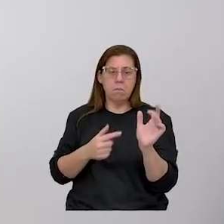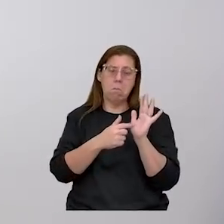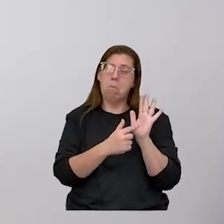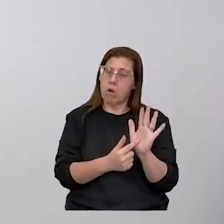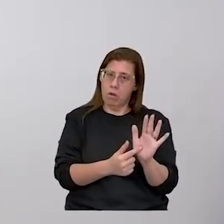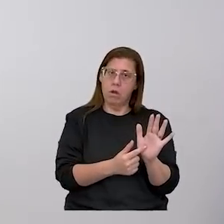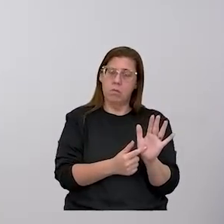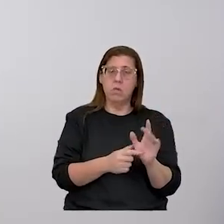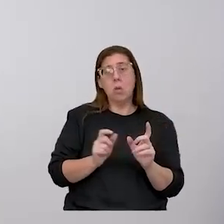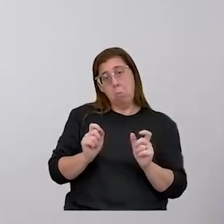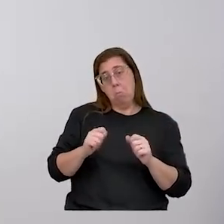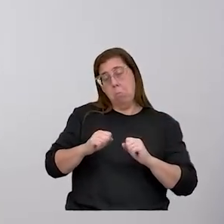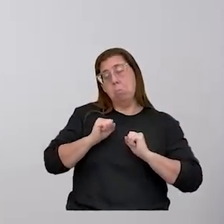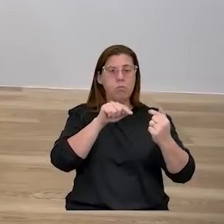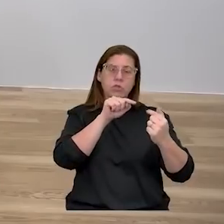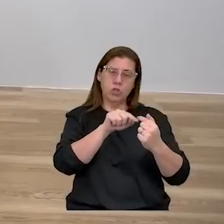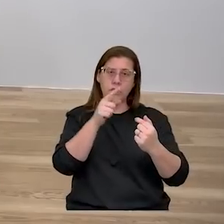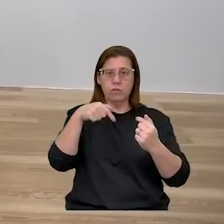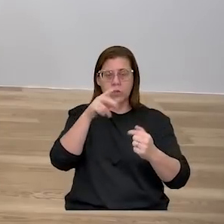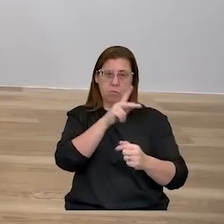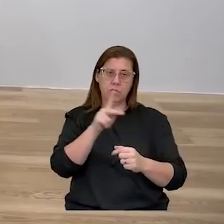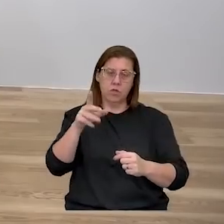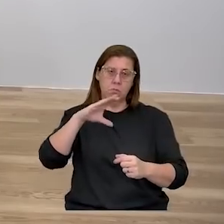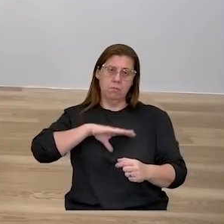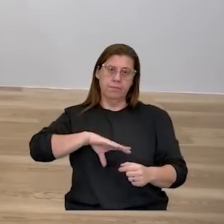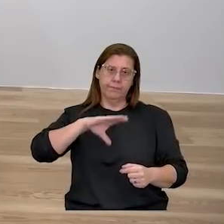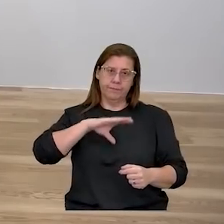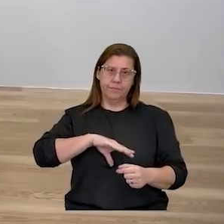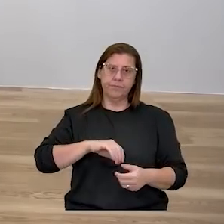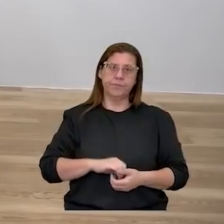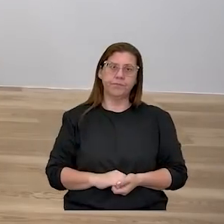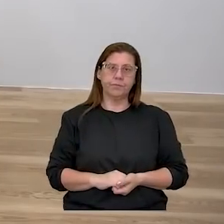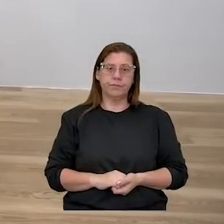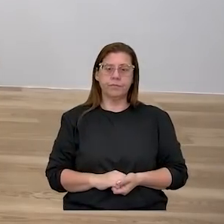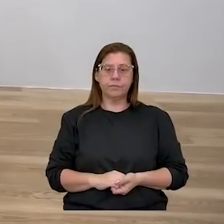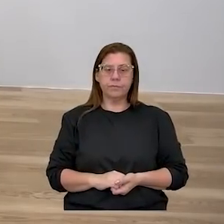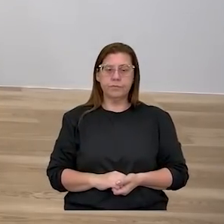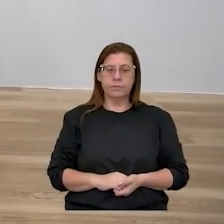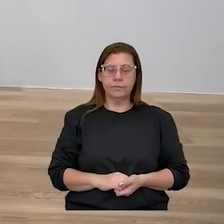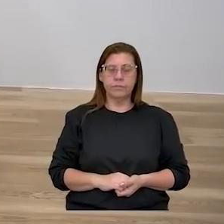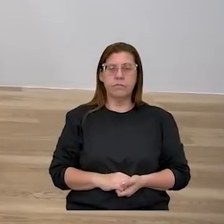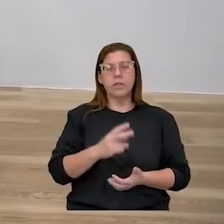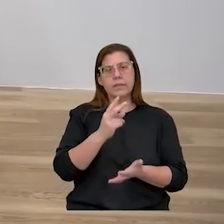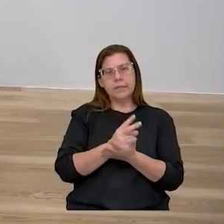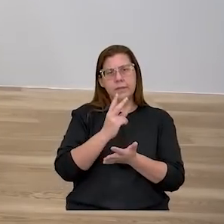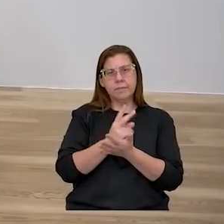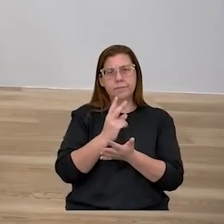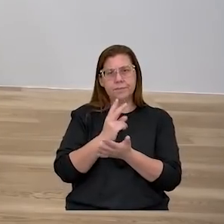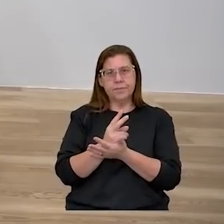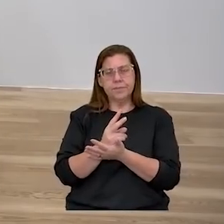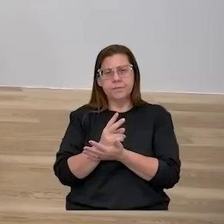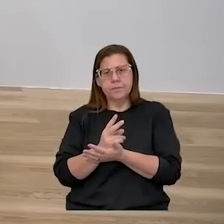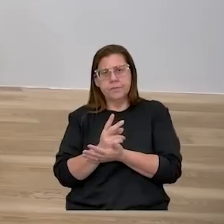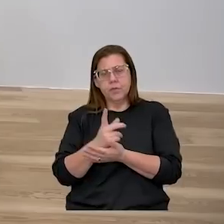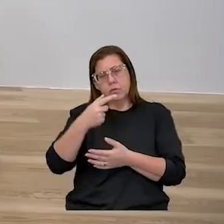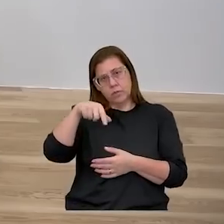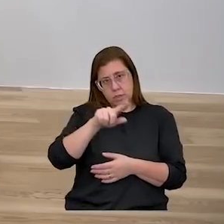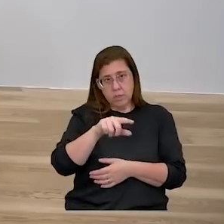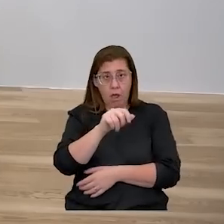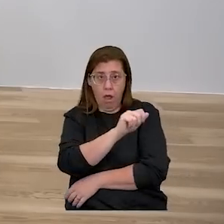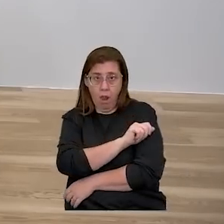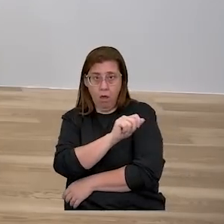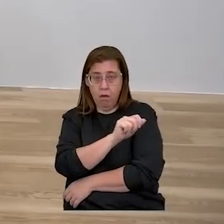a pergunta então era, será que a gente pode falar, debater sobre tudo? Sobre tudo, qualquer assunto, qualquer um. O que elas